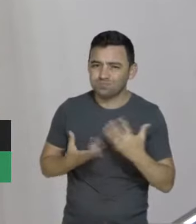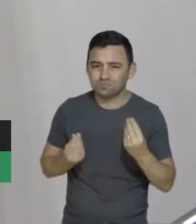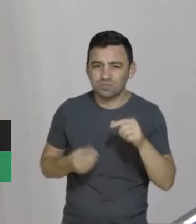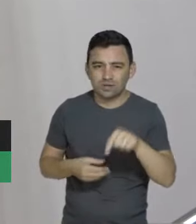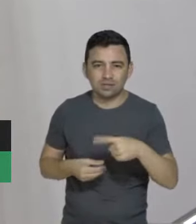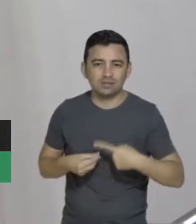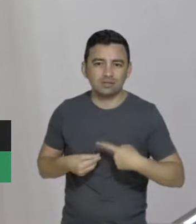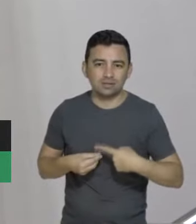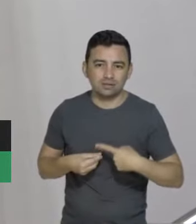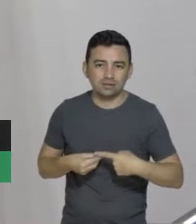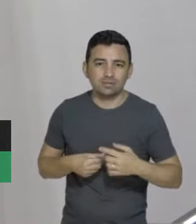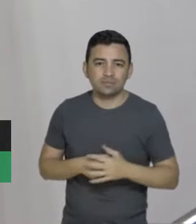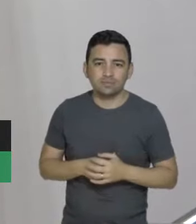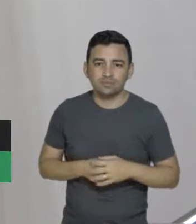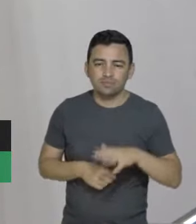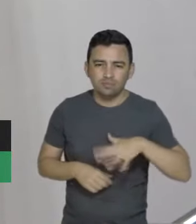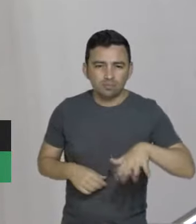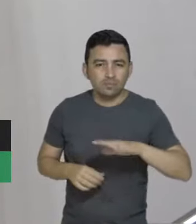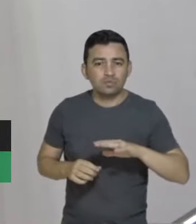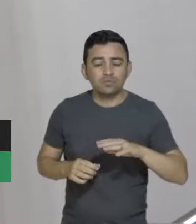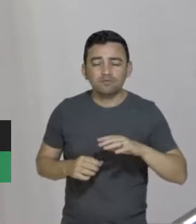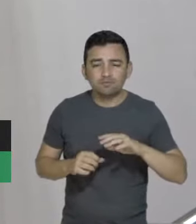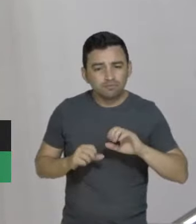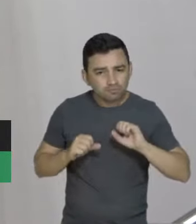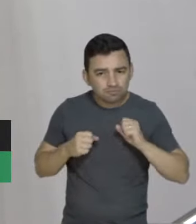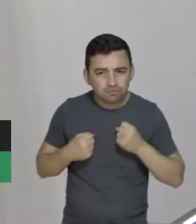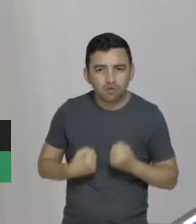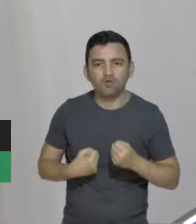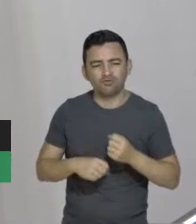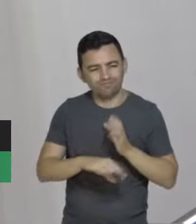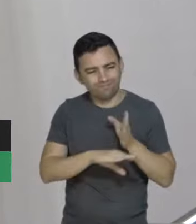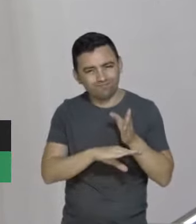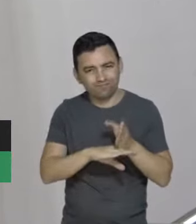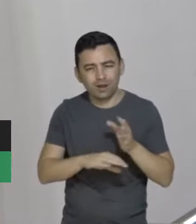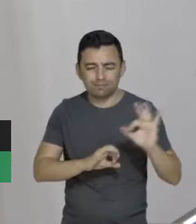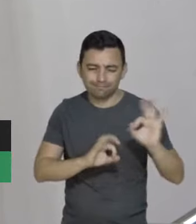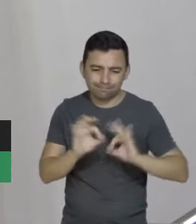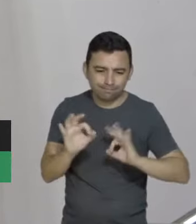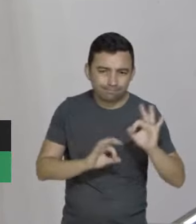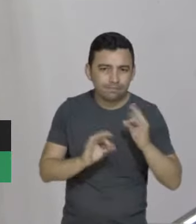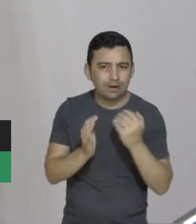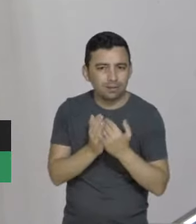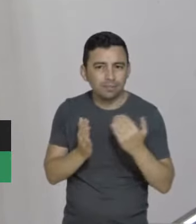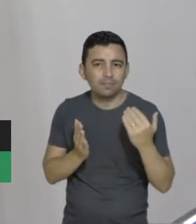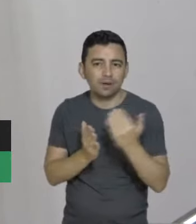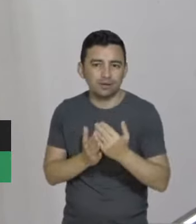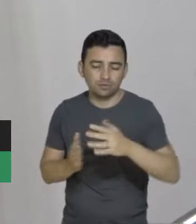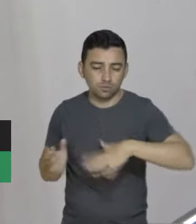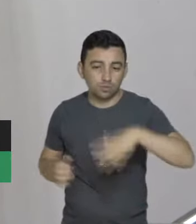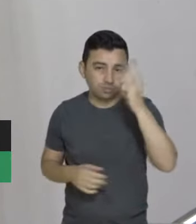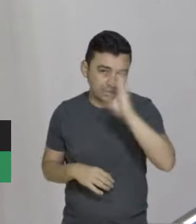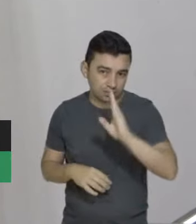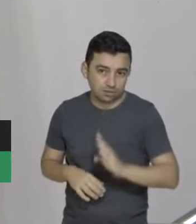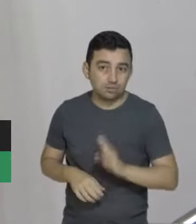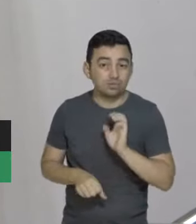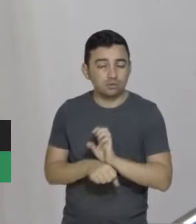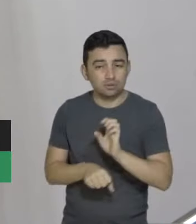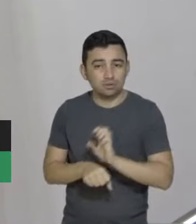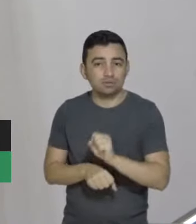procurar outra alternativa para produzir mais para o nosso Brasil, para o nosso Estado e para o